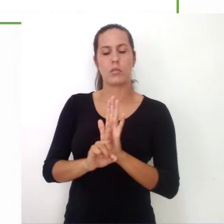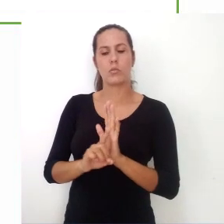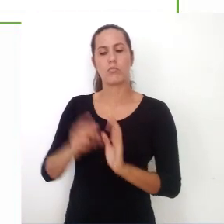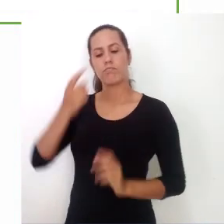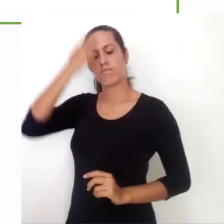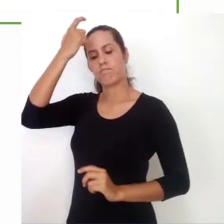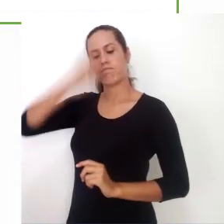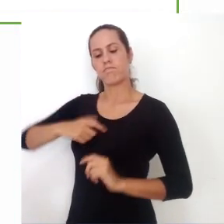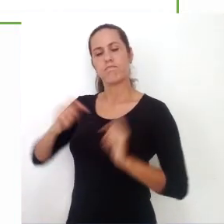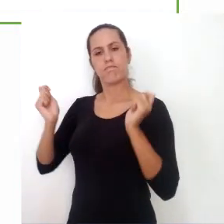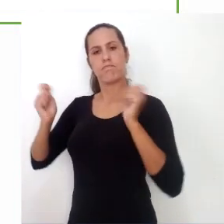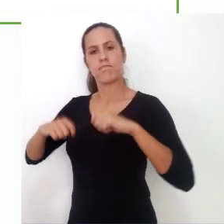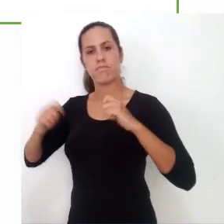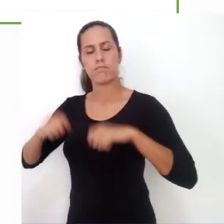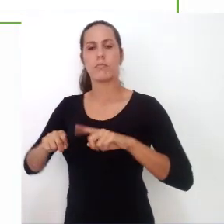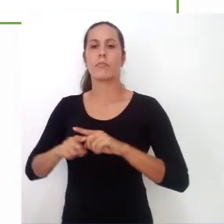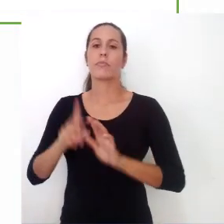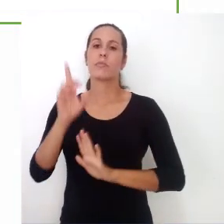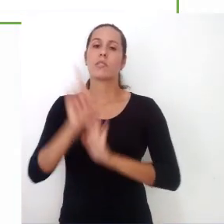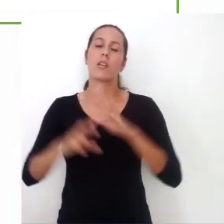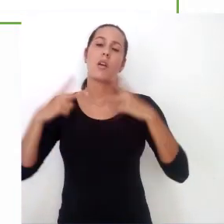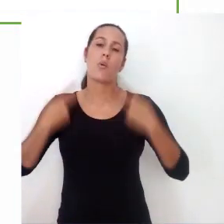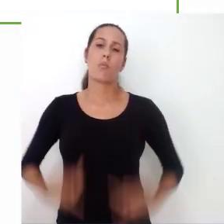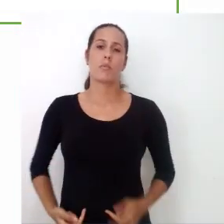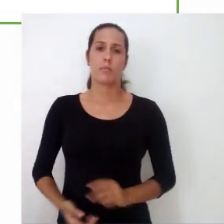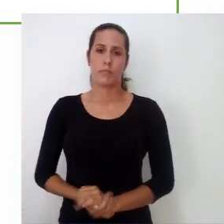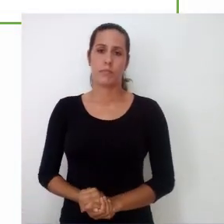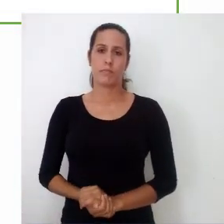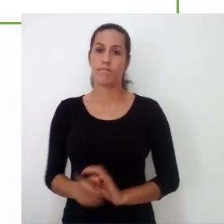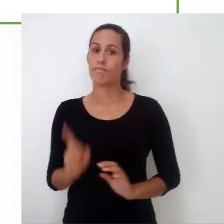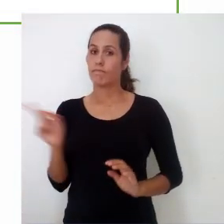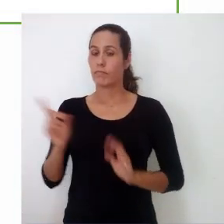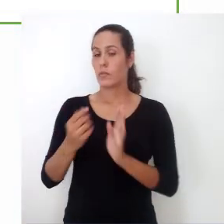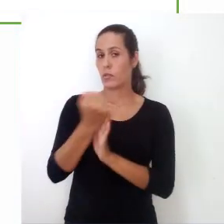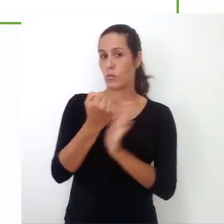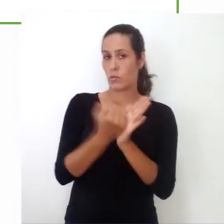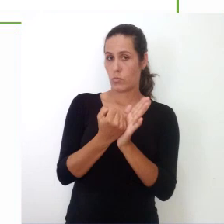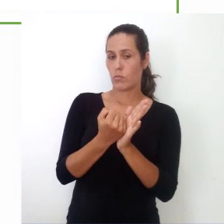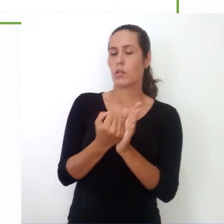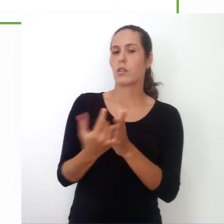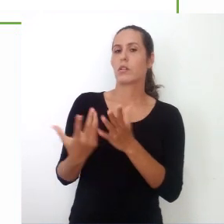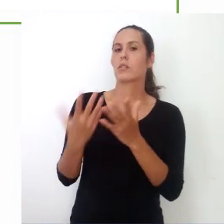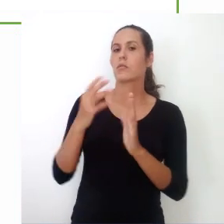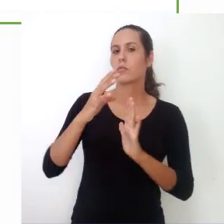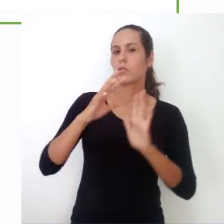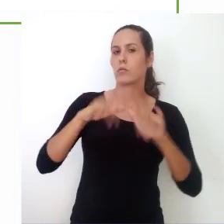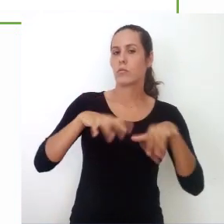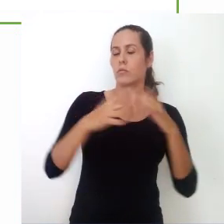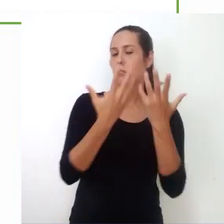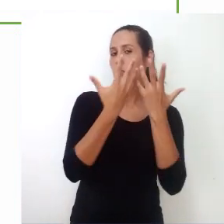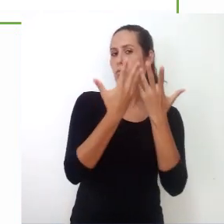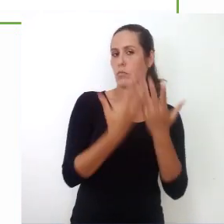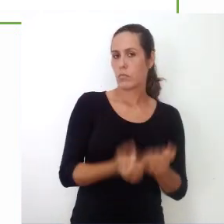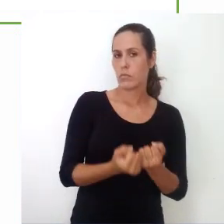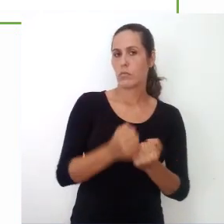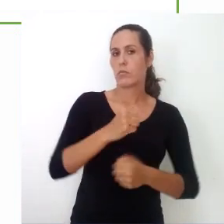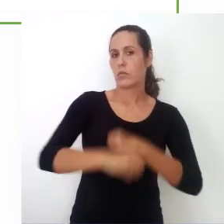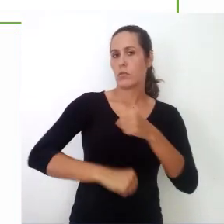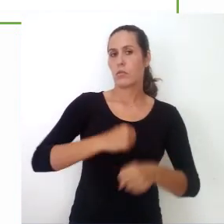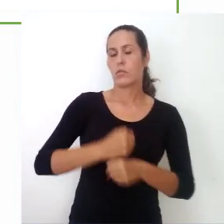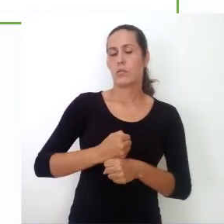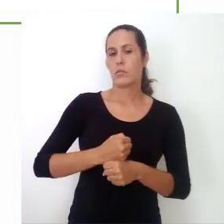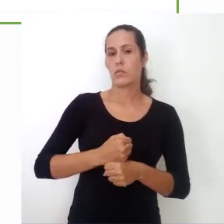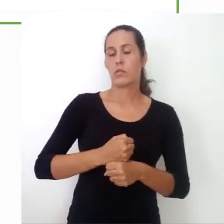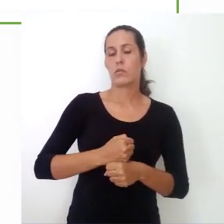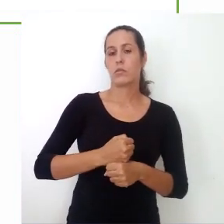Vamos ver aqui. Esse documento foi adotado pela Organização das Nações Unidas, a ONU, em 10